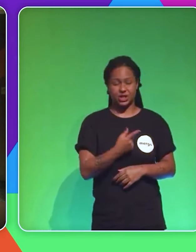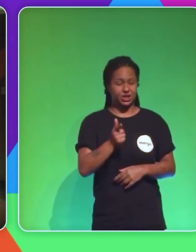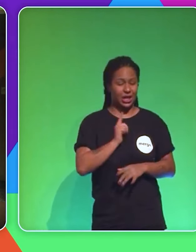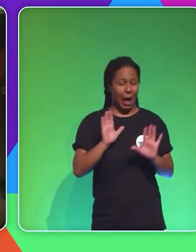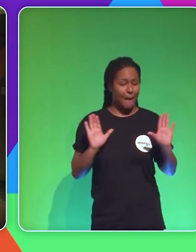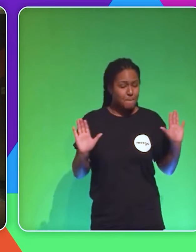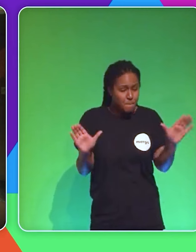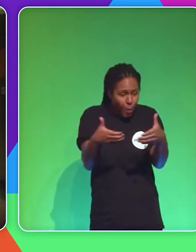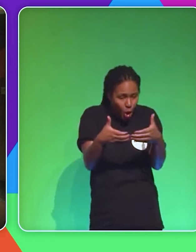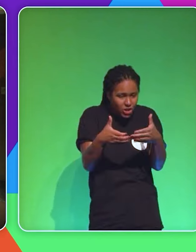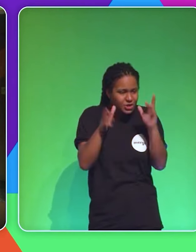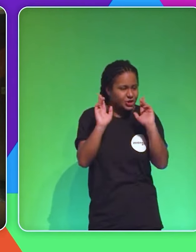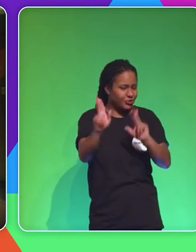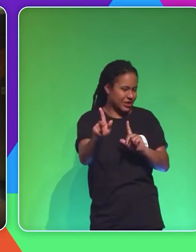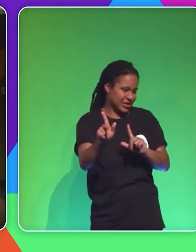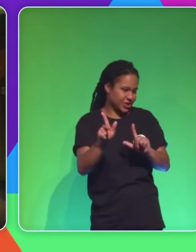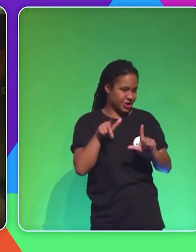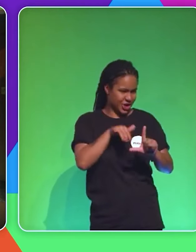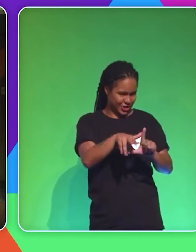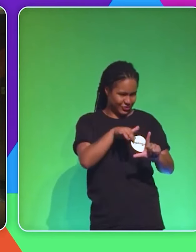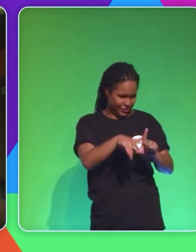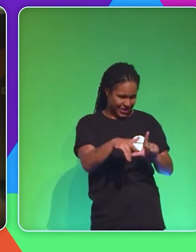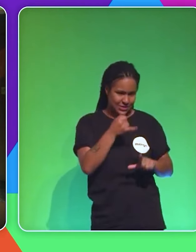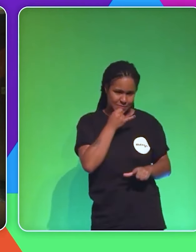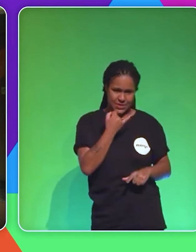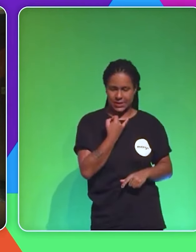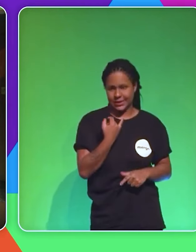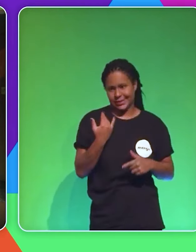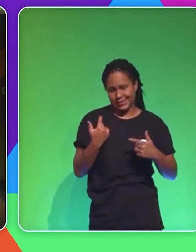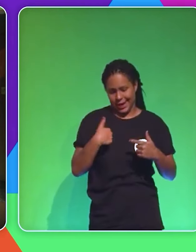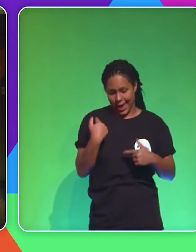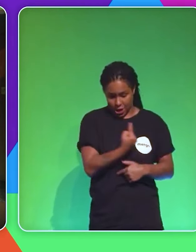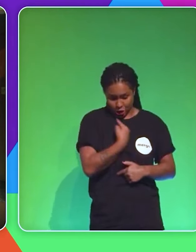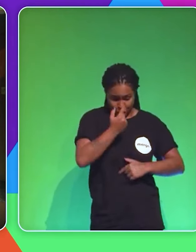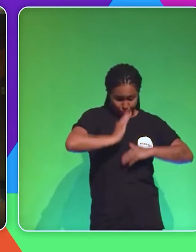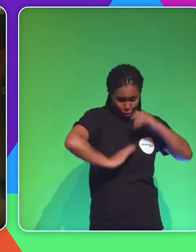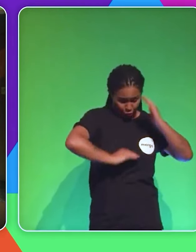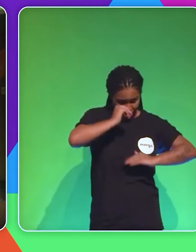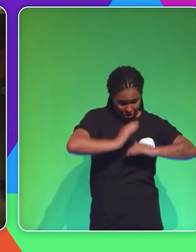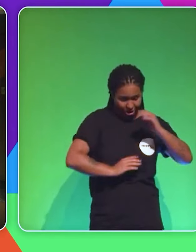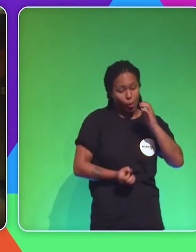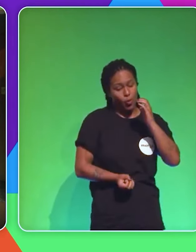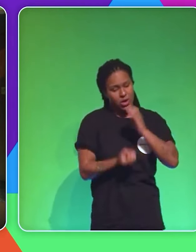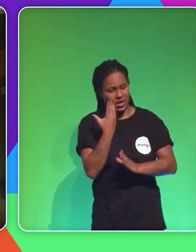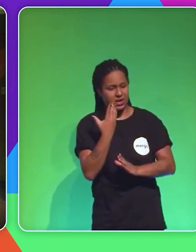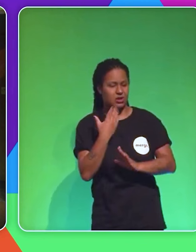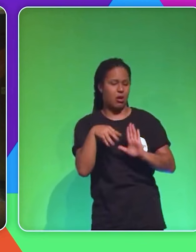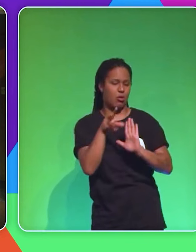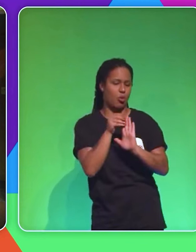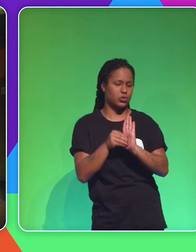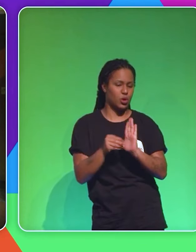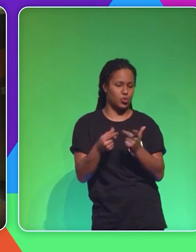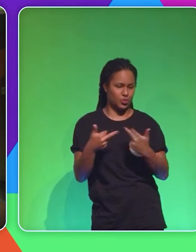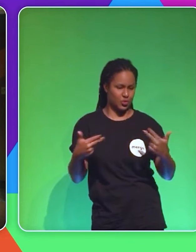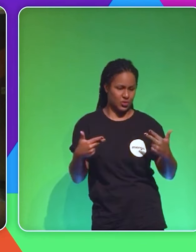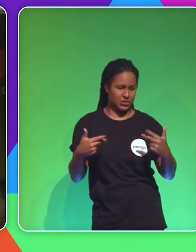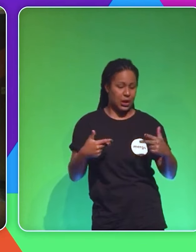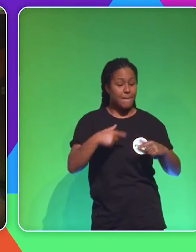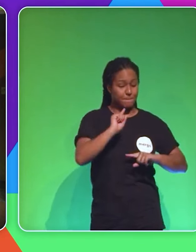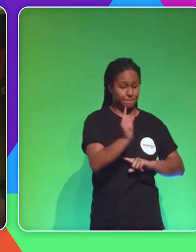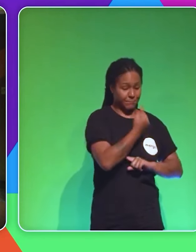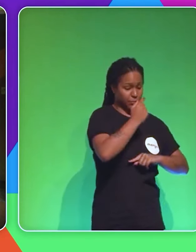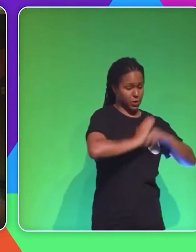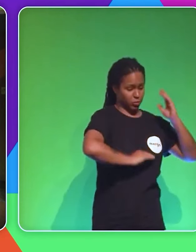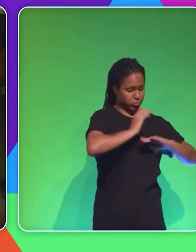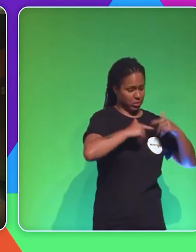numa bolha diferente de influencers né porque nós normalmente somos profissionais nós cri nós começamos a produzir conteúdo depois eu já